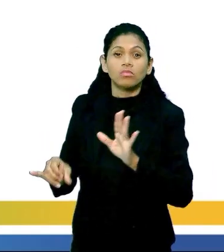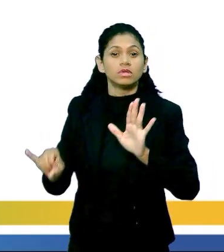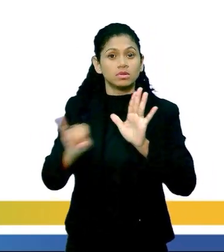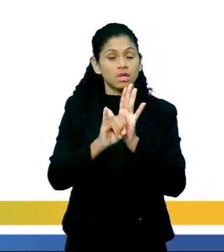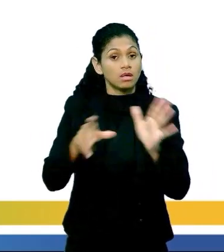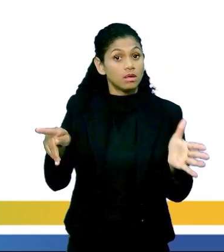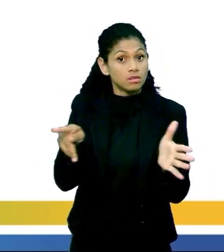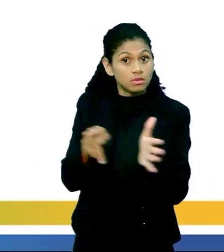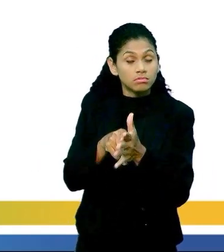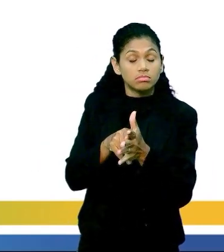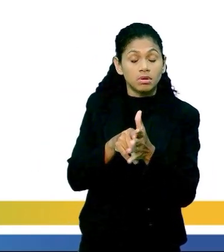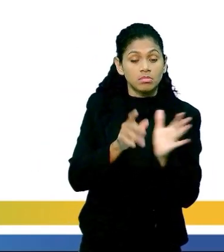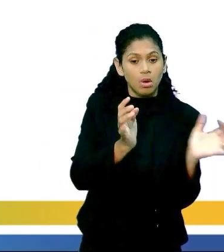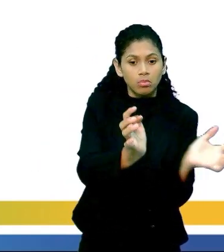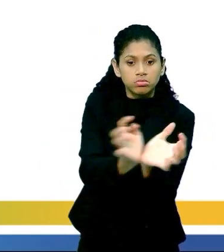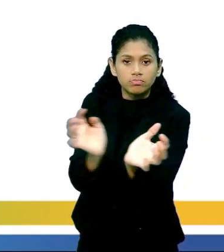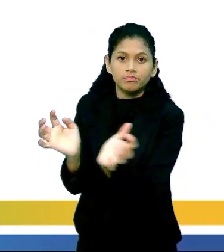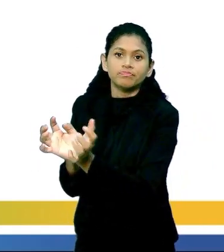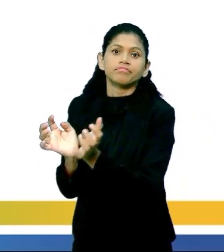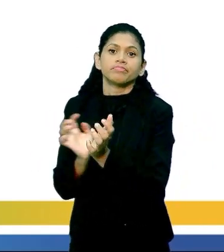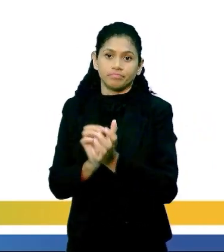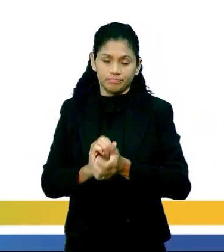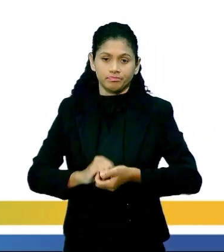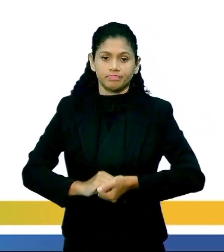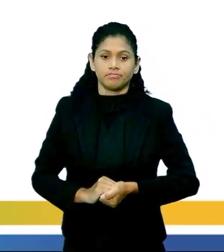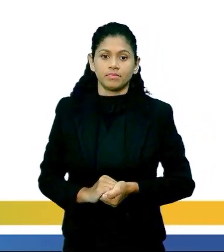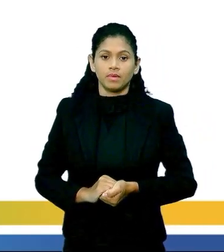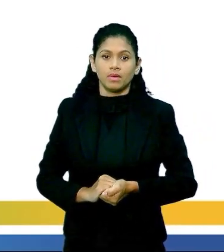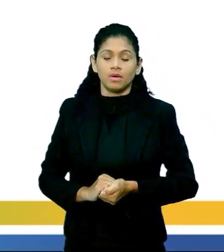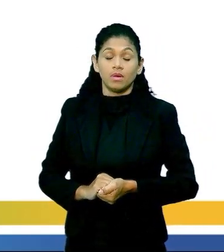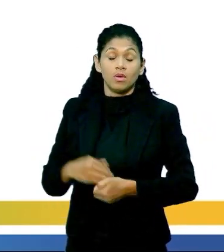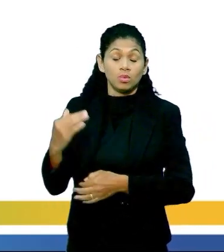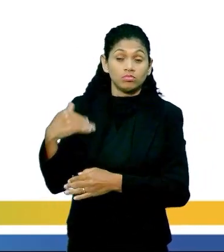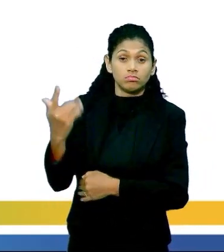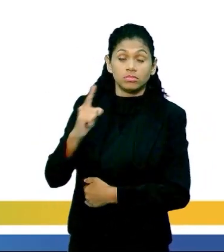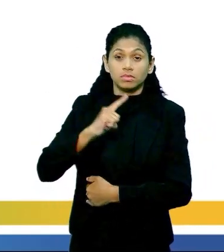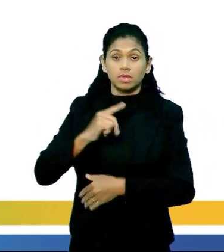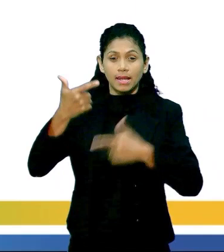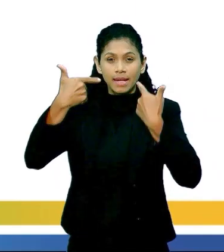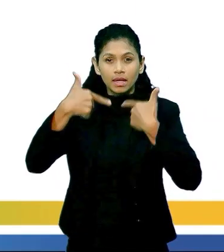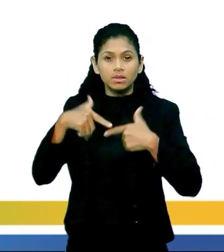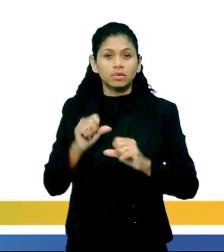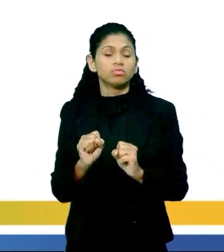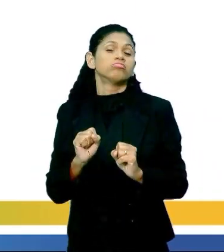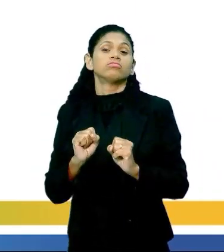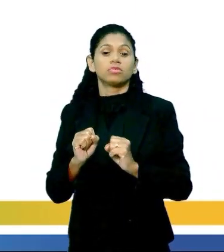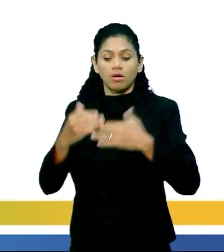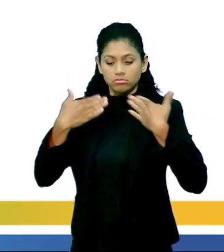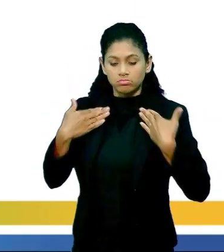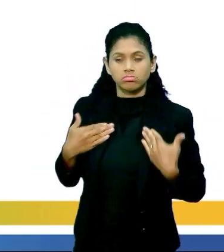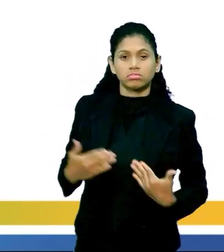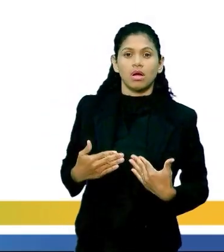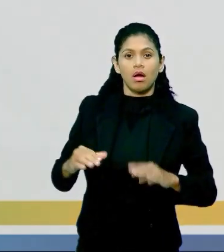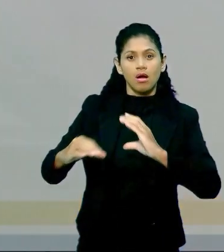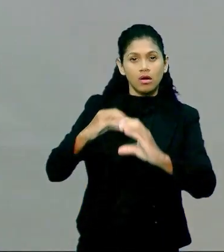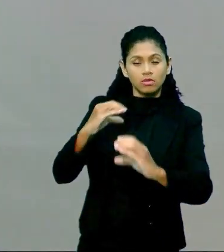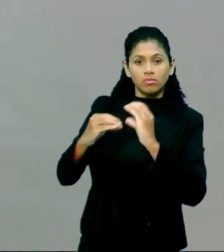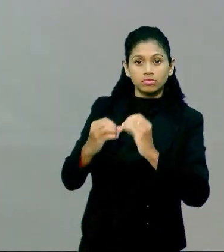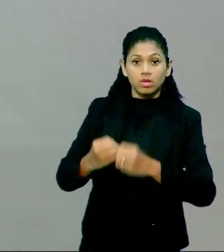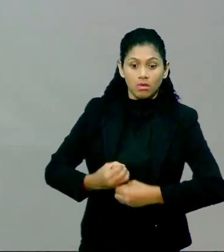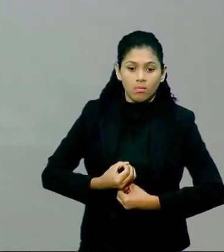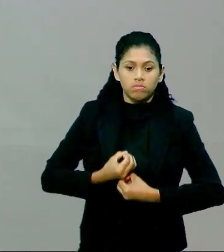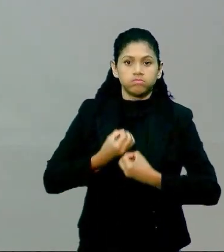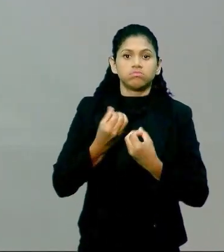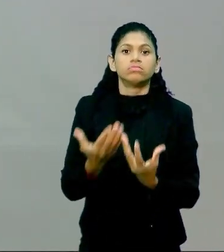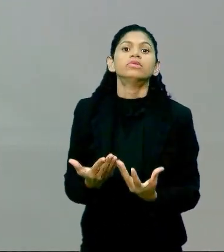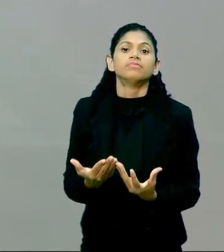para determinados tipos de grupo. Quando a gente tem ela na linguagem corporal, é a comunicação e a expressão.